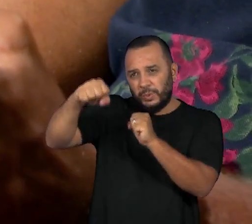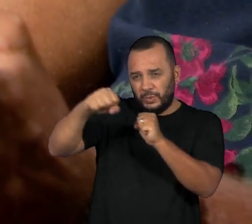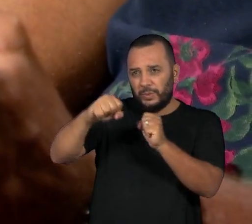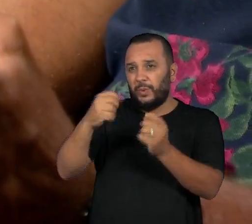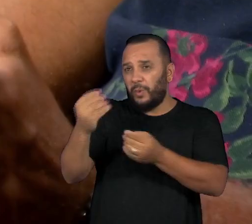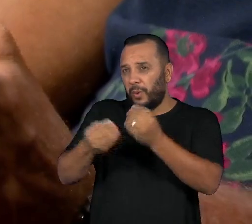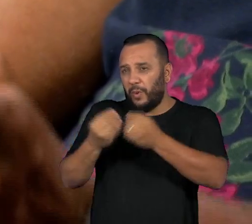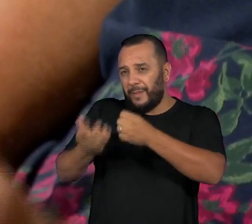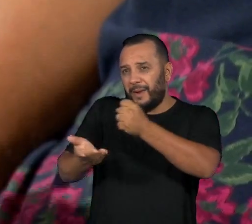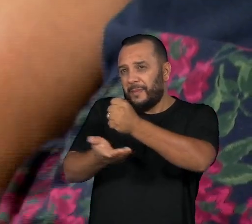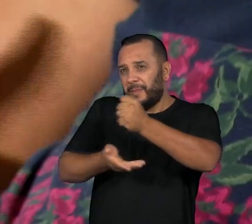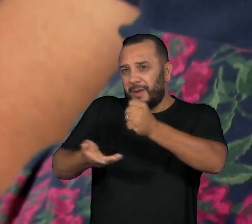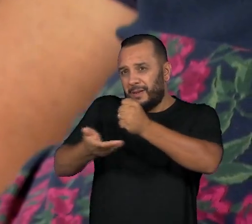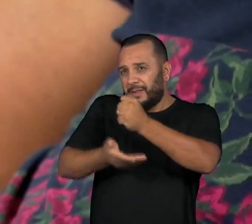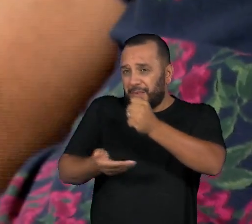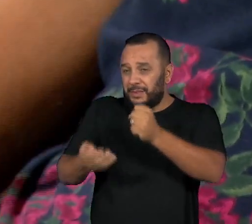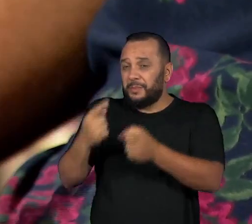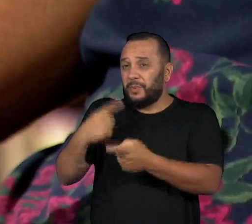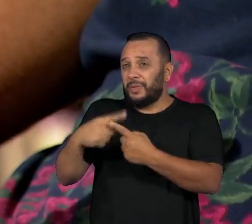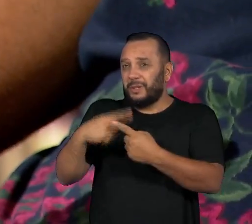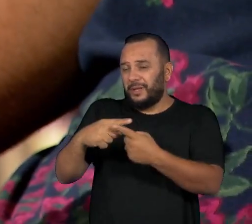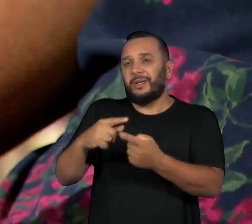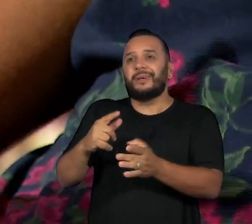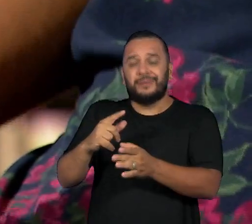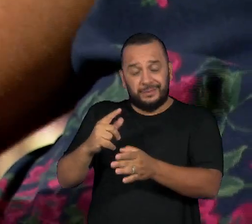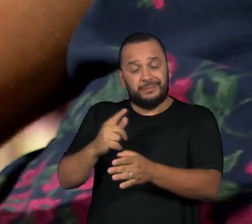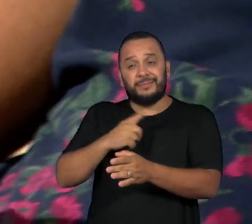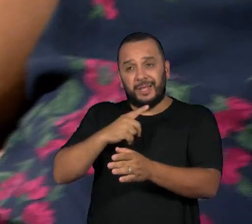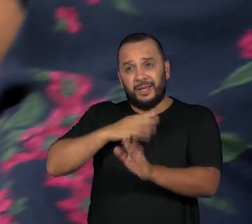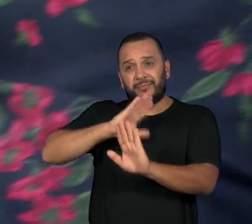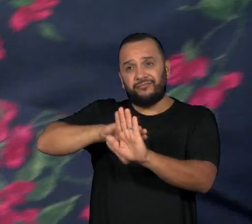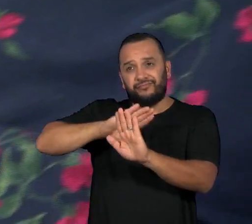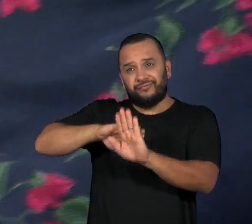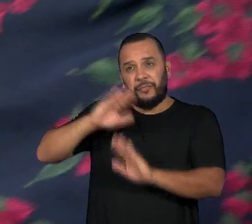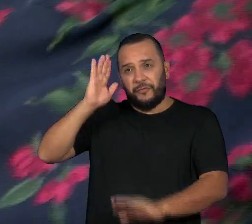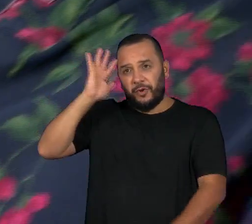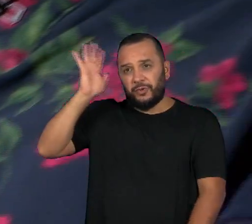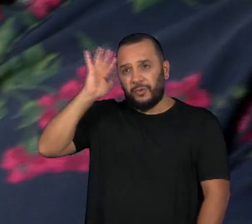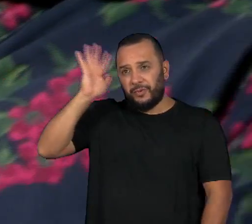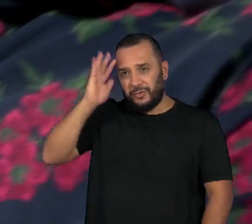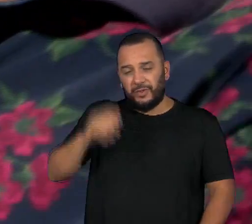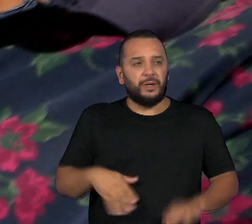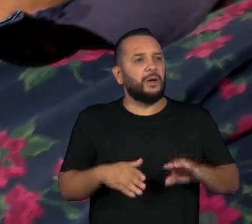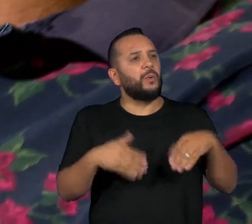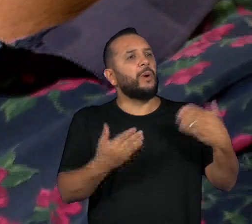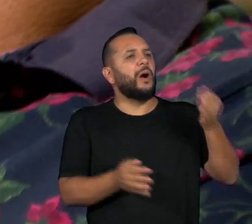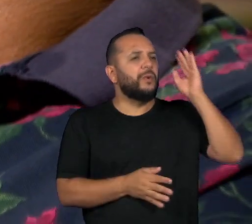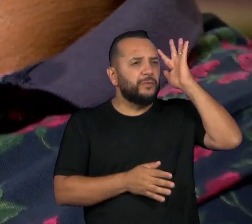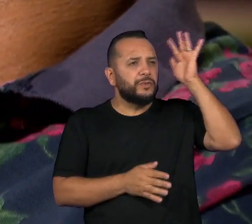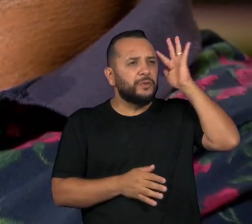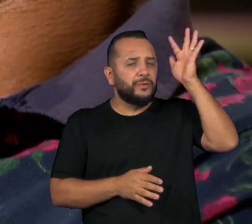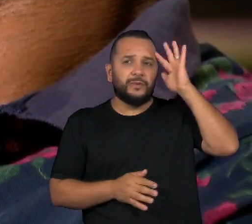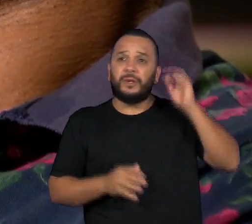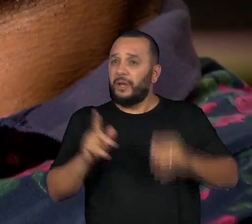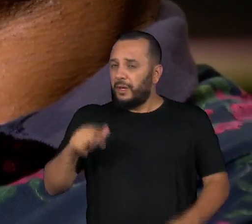da luta, porque por trás de tudo isso tem a filosofia. Qual é a filosofia? A filosofia é você ser uma pessoa melhor todos